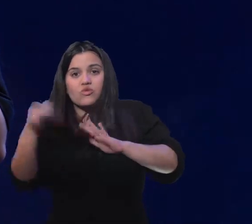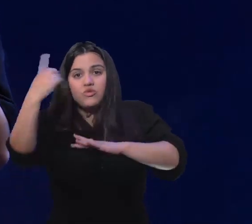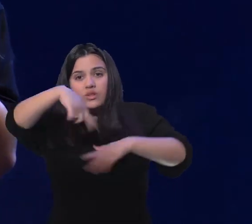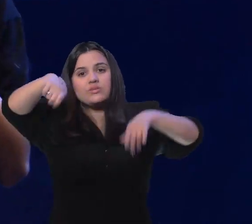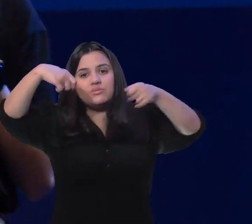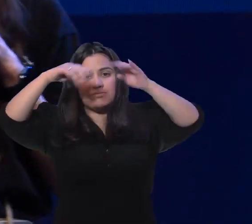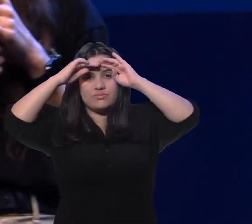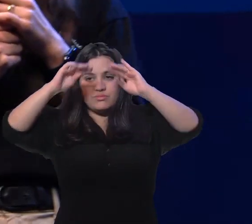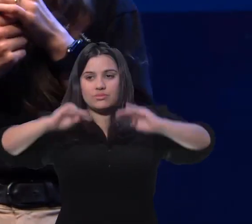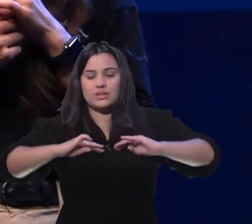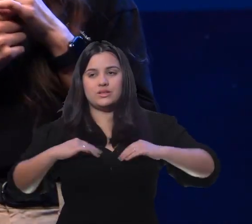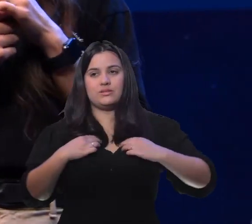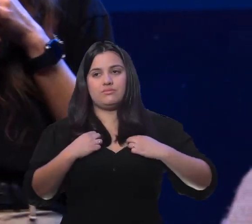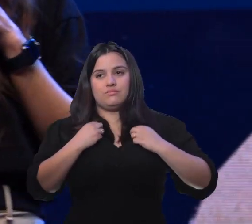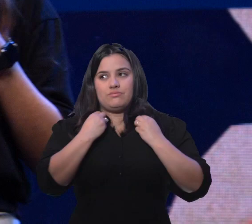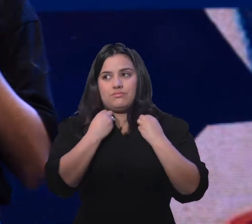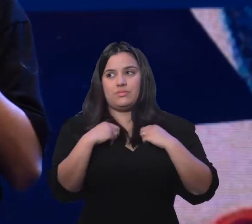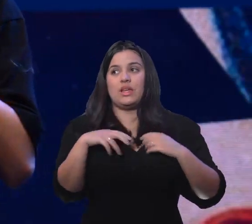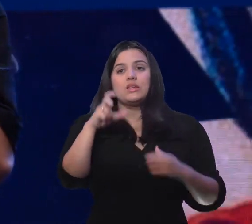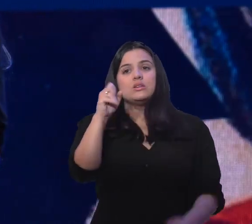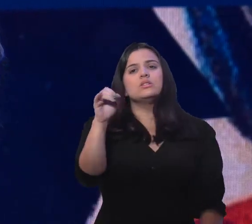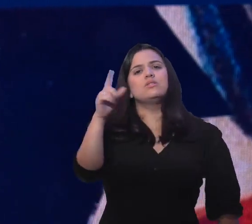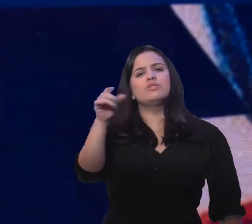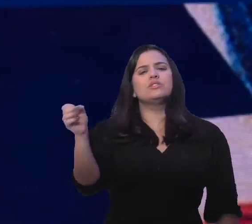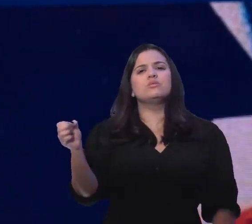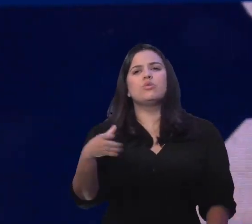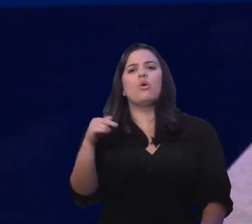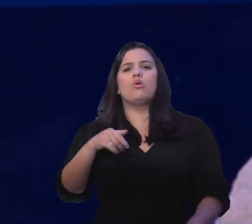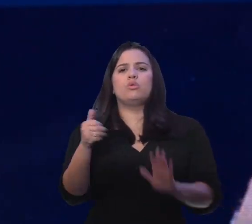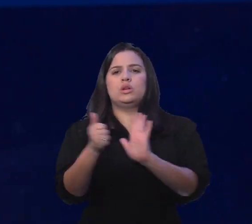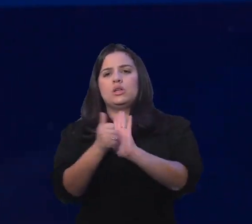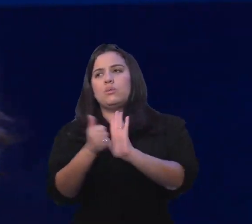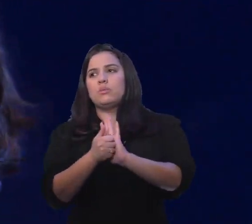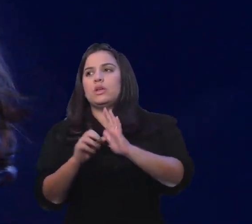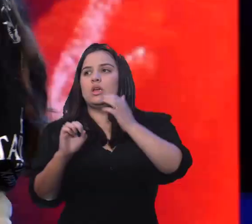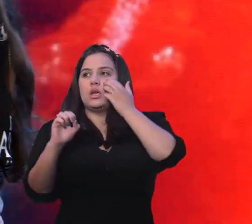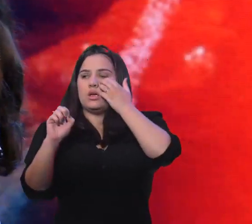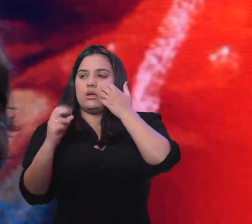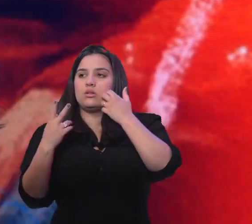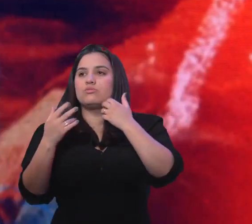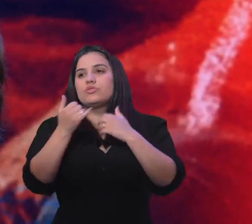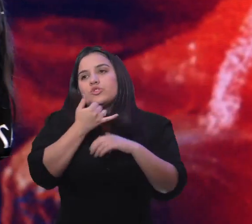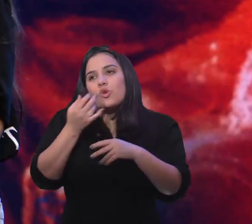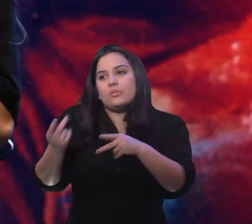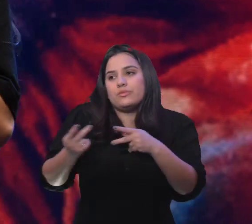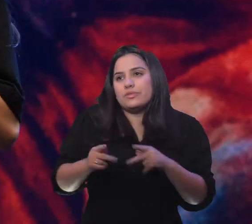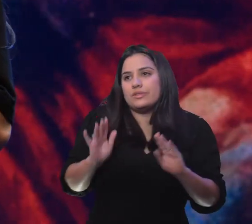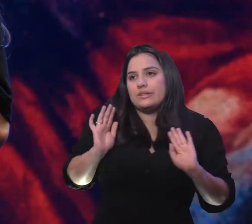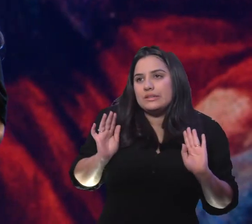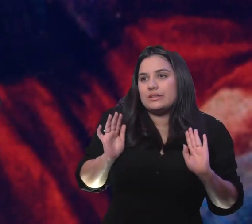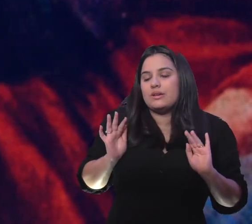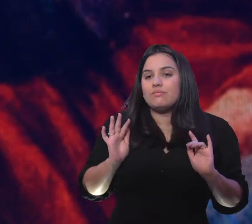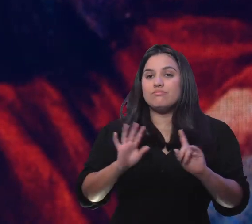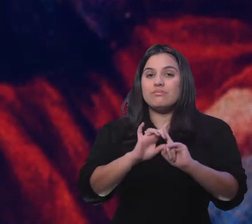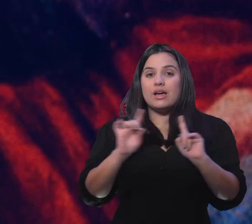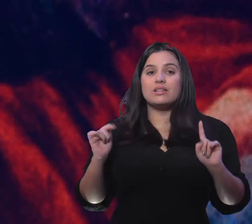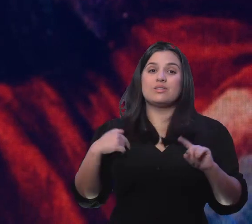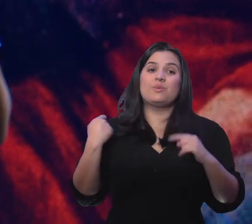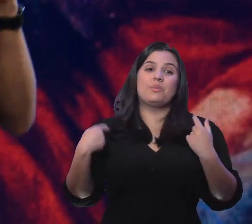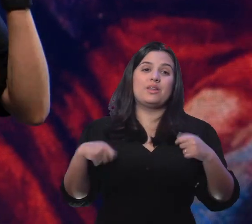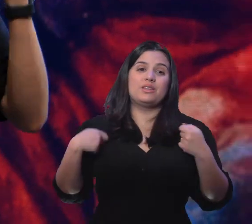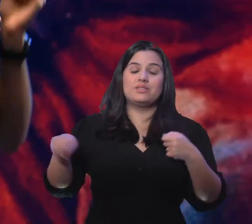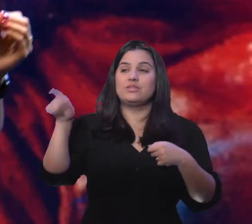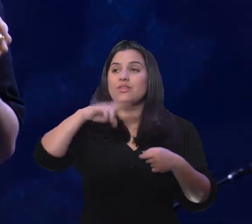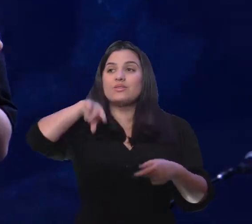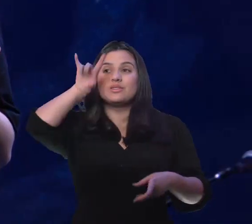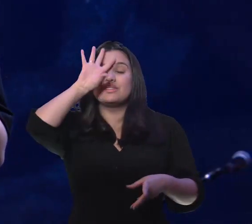igreja, você é novo aqui, você está vindo há pouco tempo, ou você está vindo pela primeira vez, desculpa visitantes, né, entregassem, mas eu preciso que você saiba,